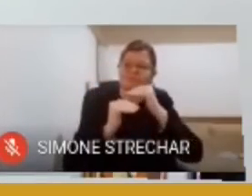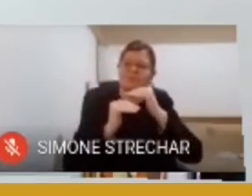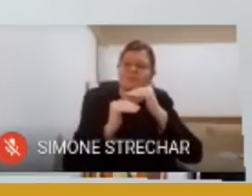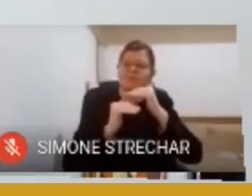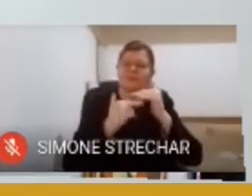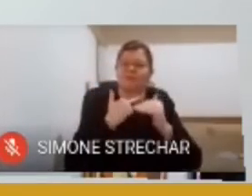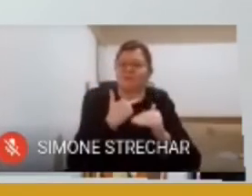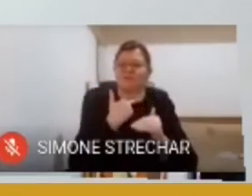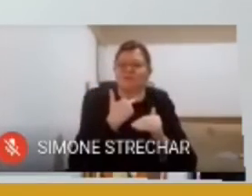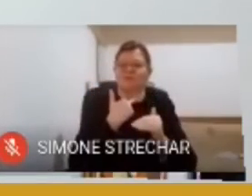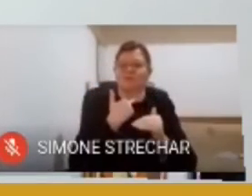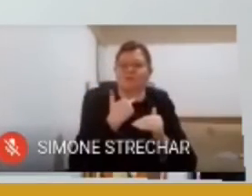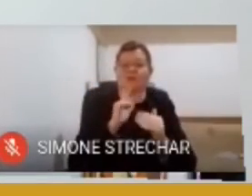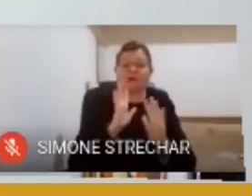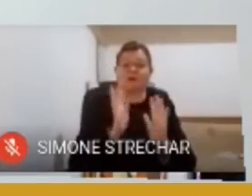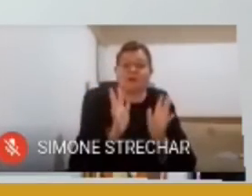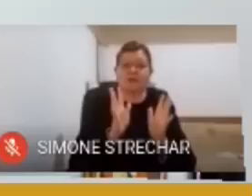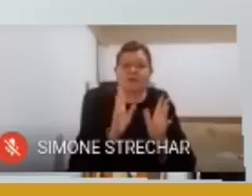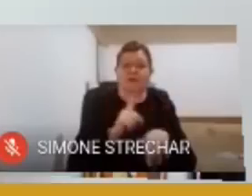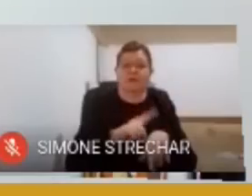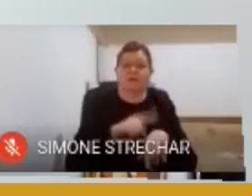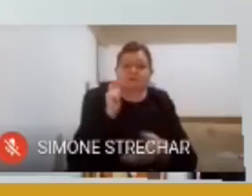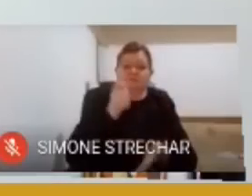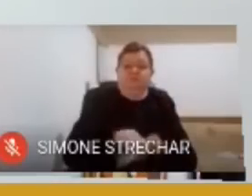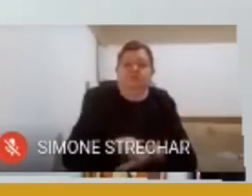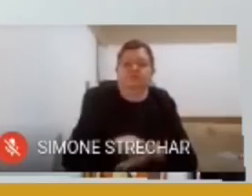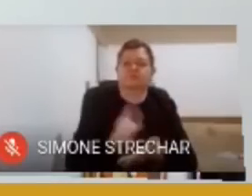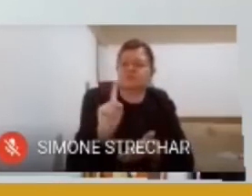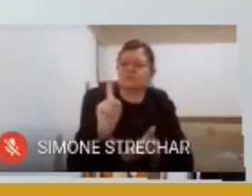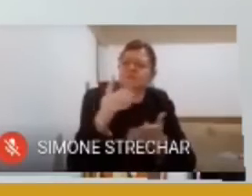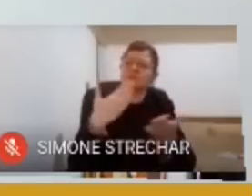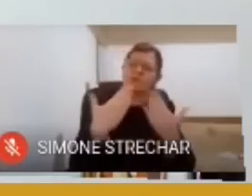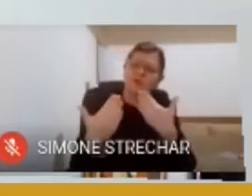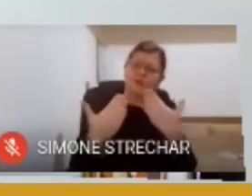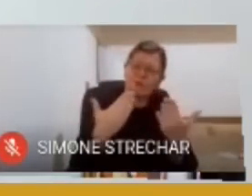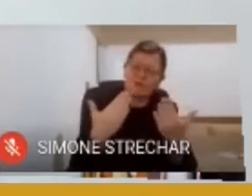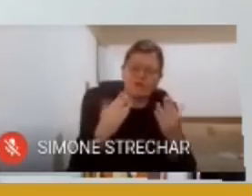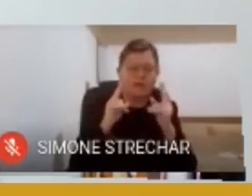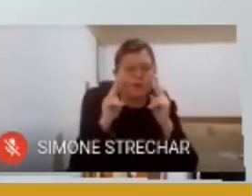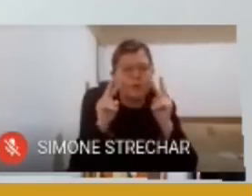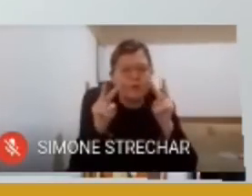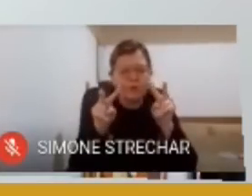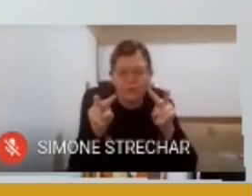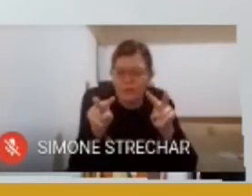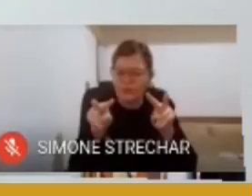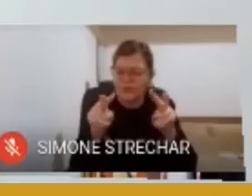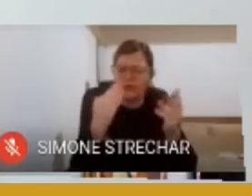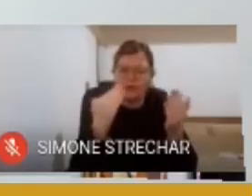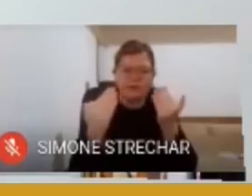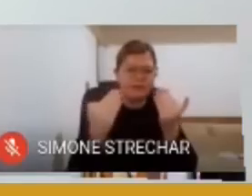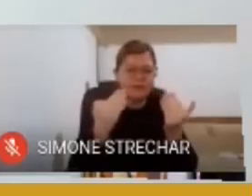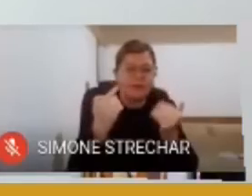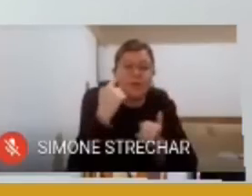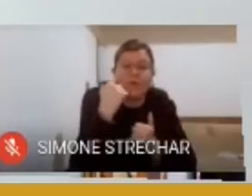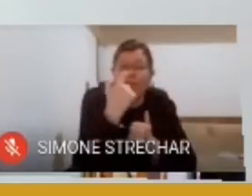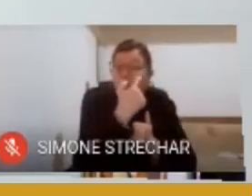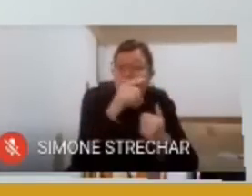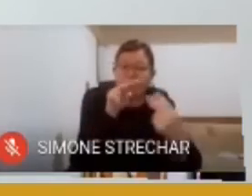exponencialmente aumentada a partir das nossas relações junto com as crianças, com os adolescentes, de uma